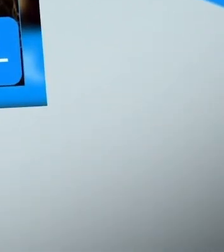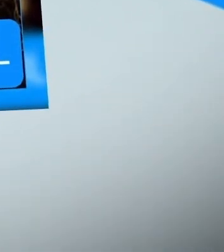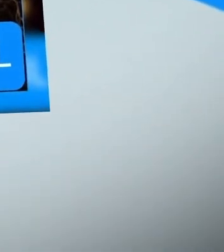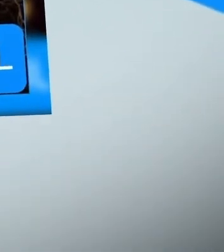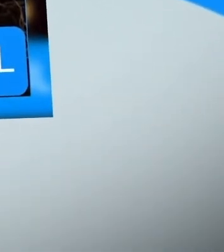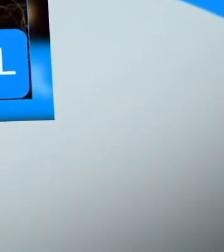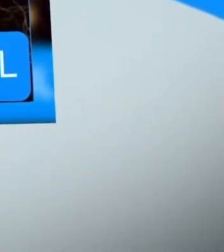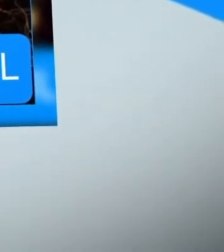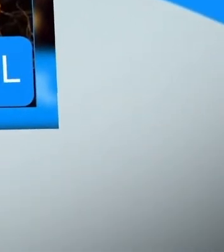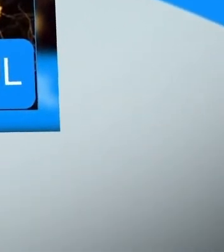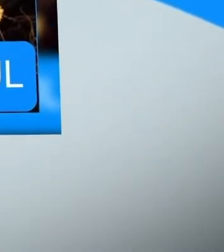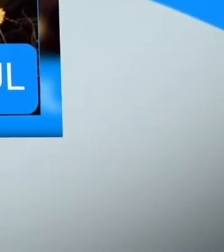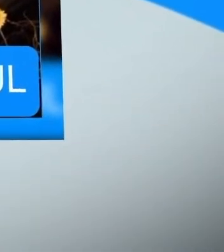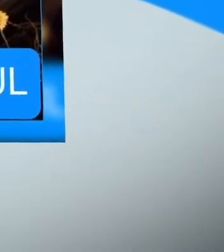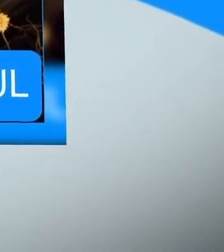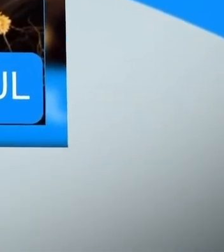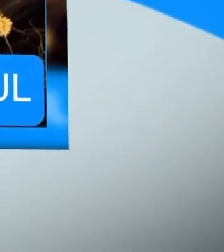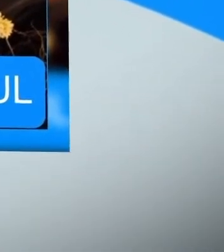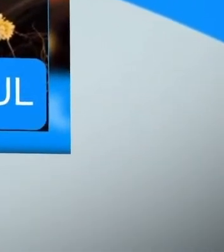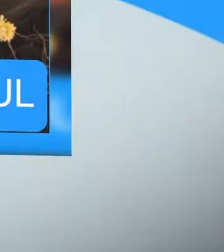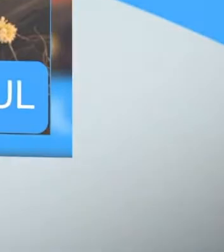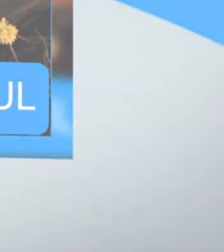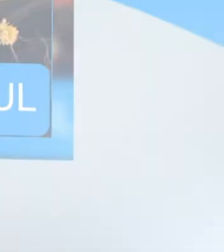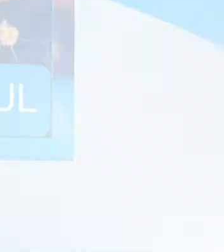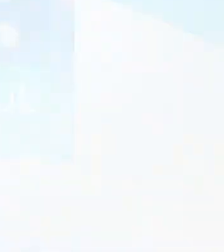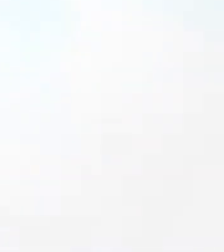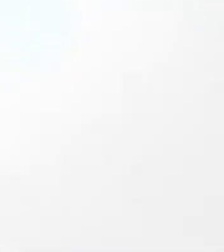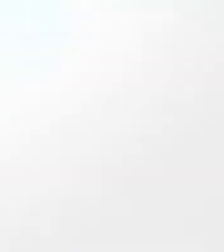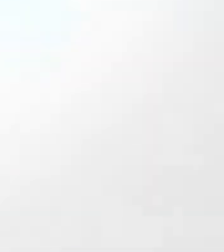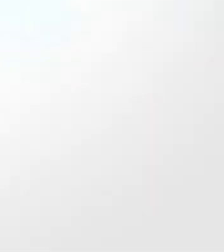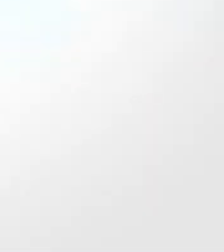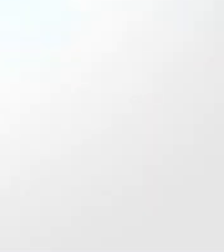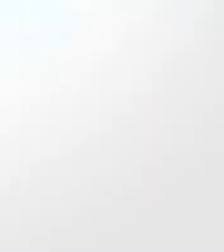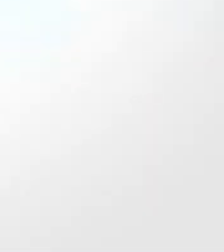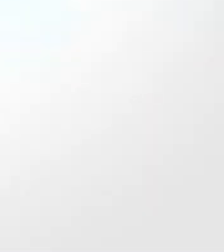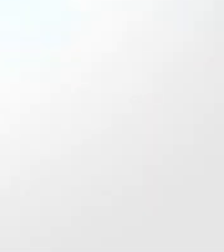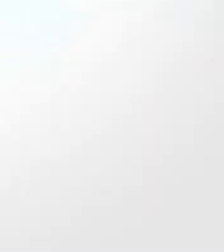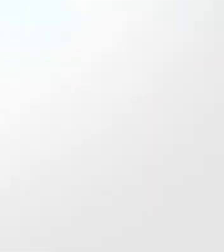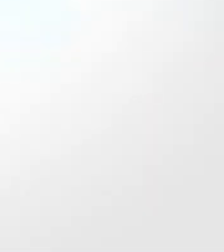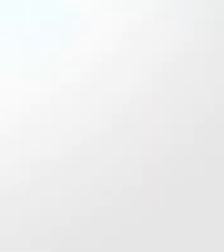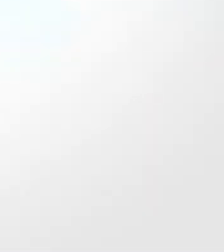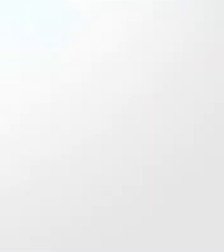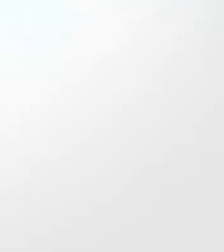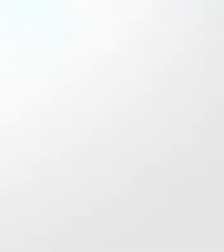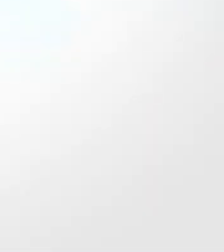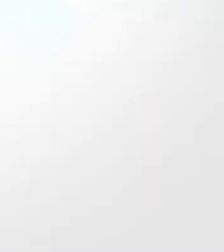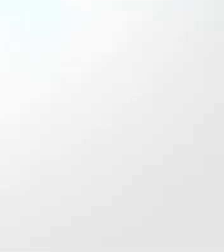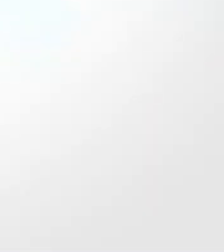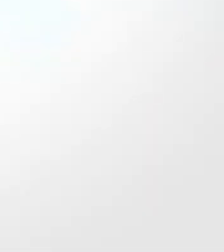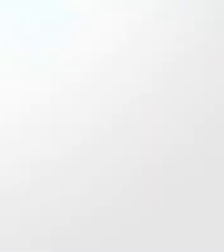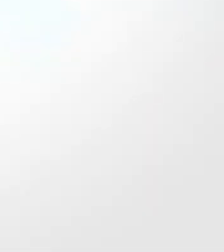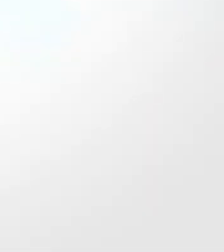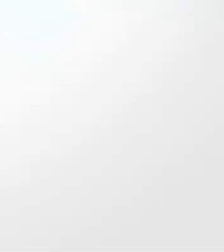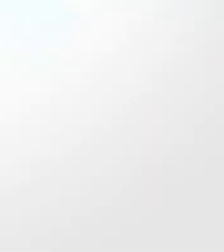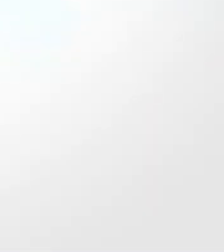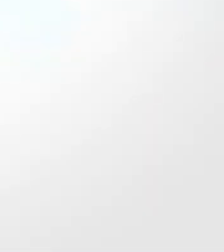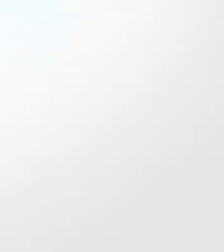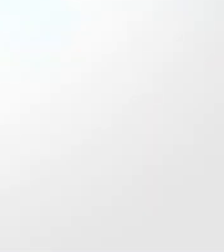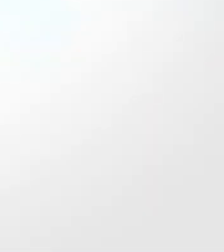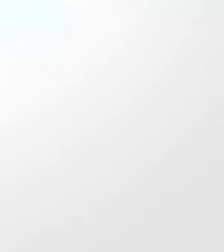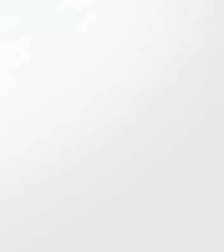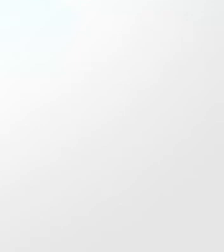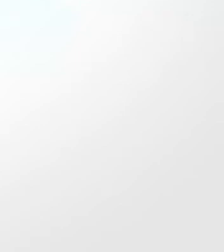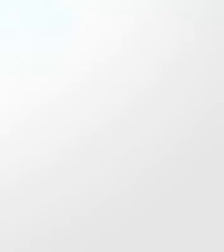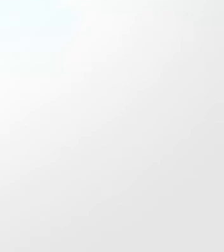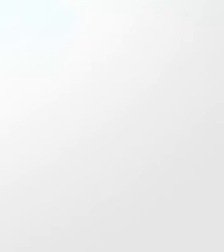e a Associação Brasileira de Municípios. Conheça mais o Instituto Latinoamérica acessando nosso site, curtindo nossa fanpage,